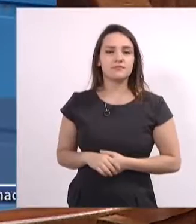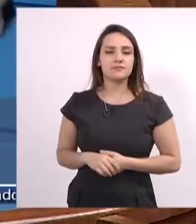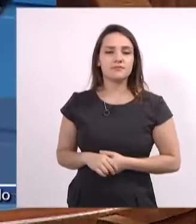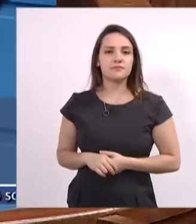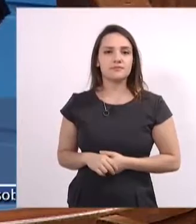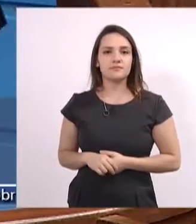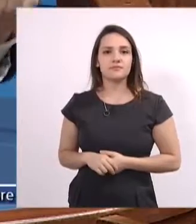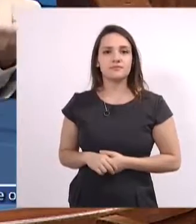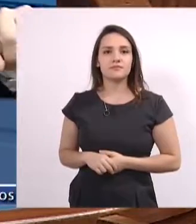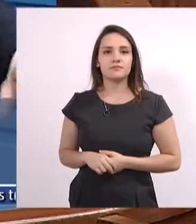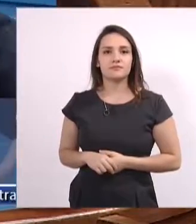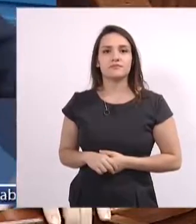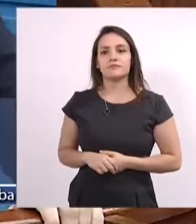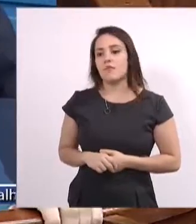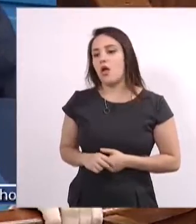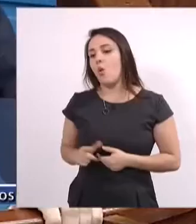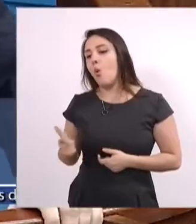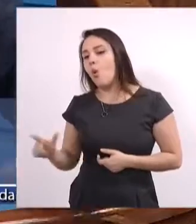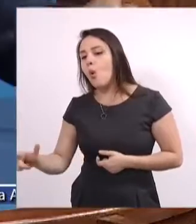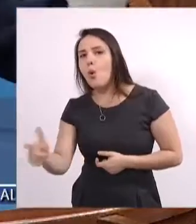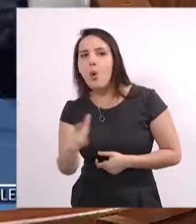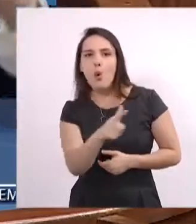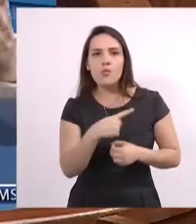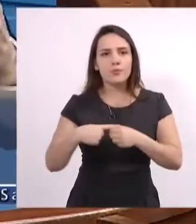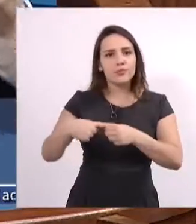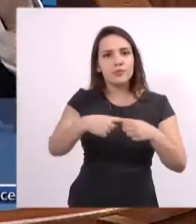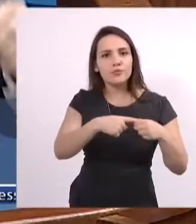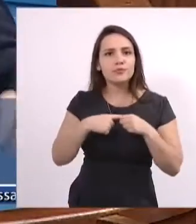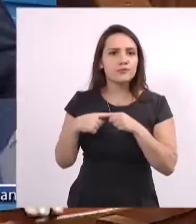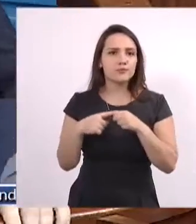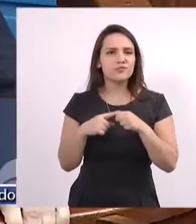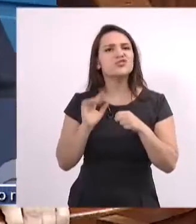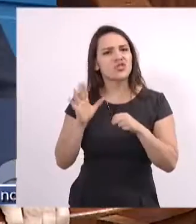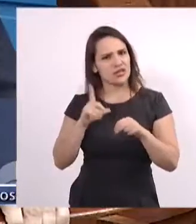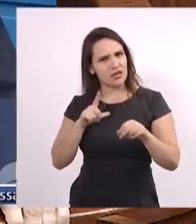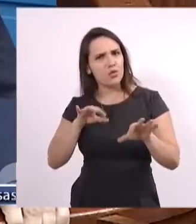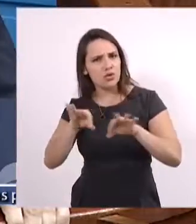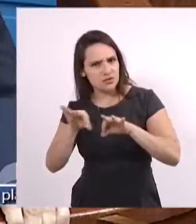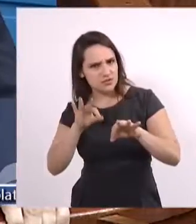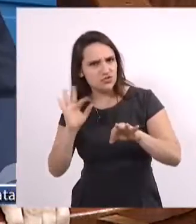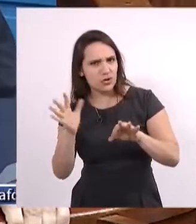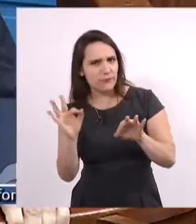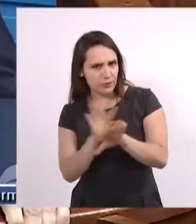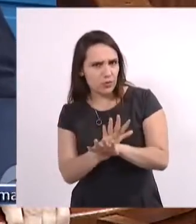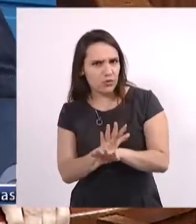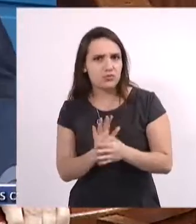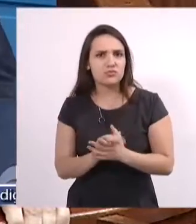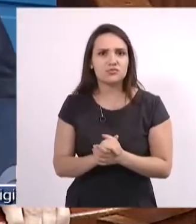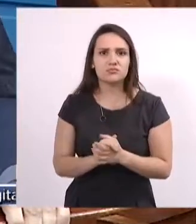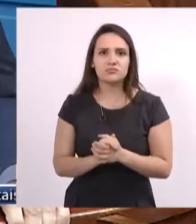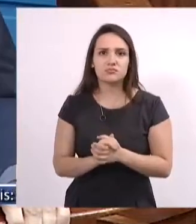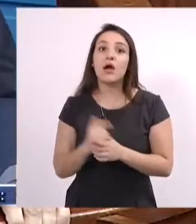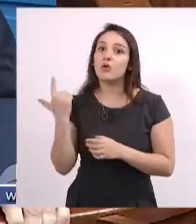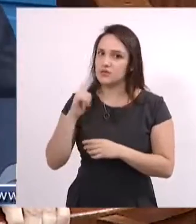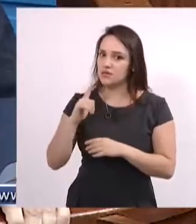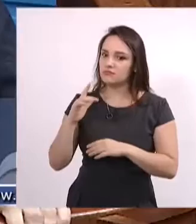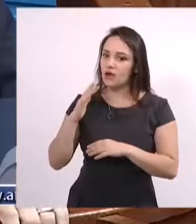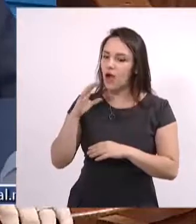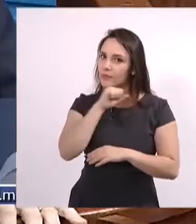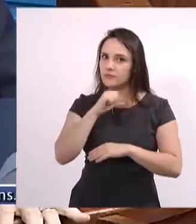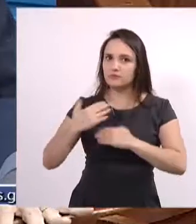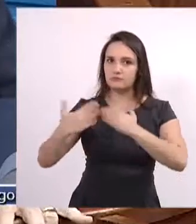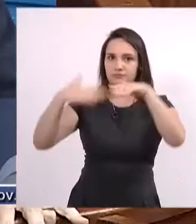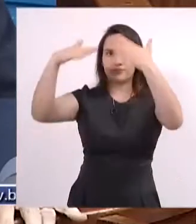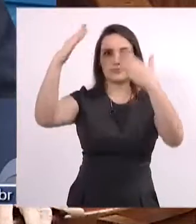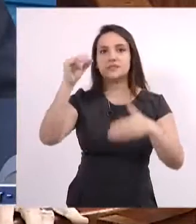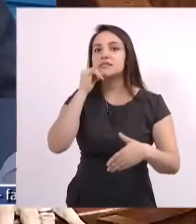E aqueles municípios que estão mais organizados, mais à frente ainda, como